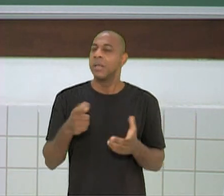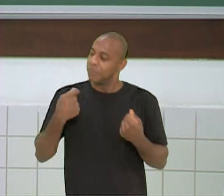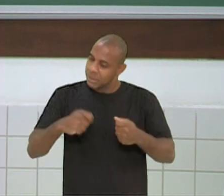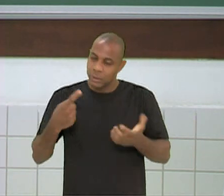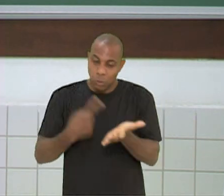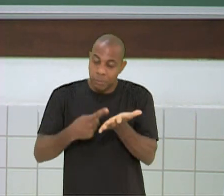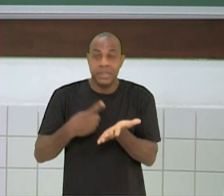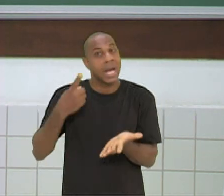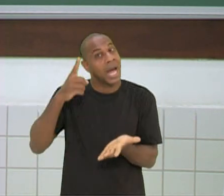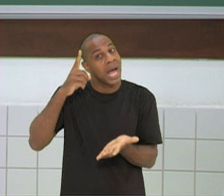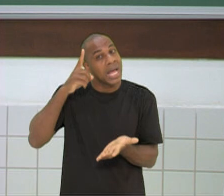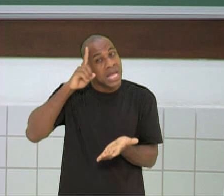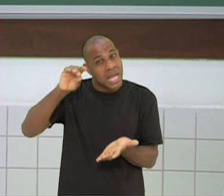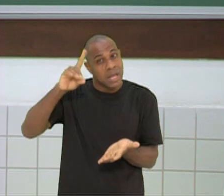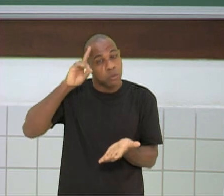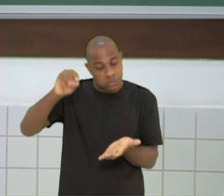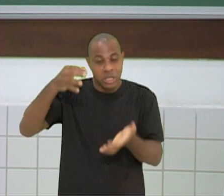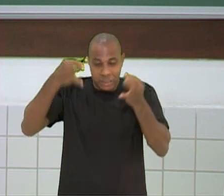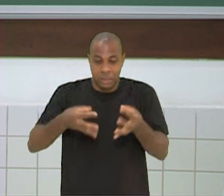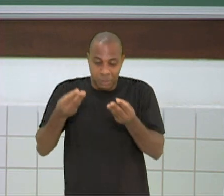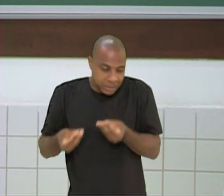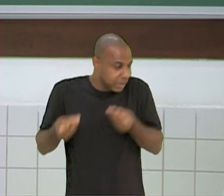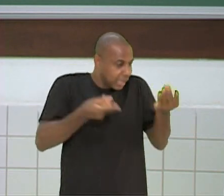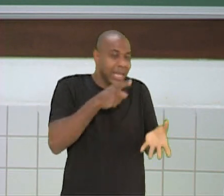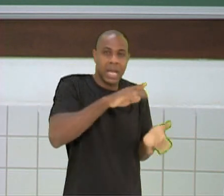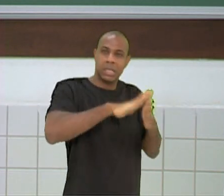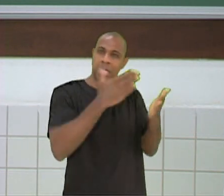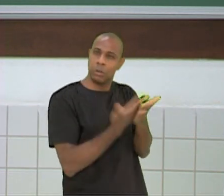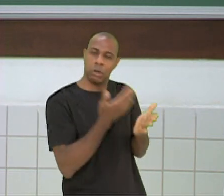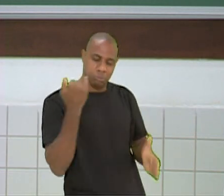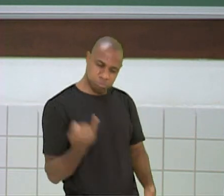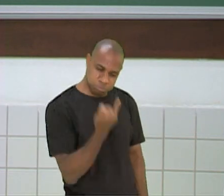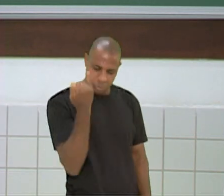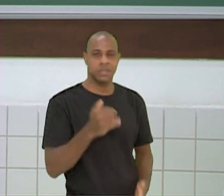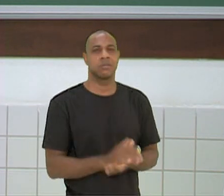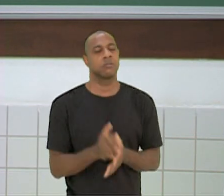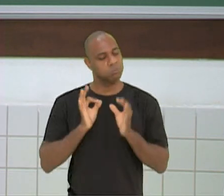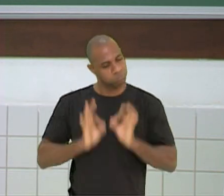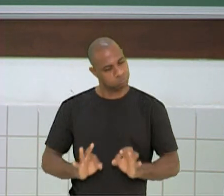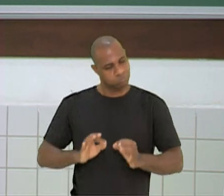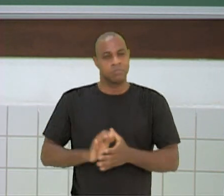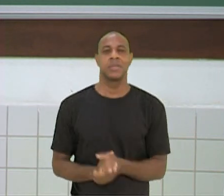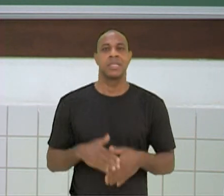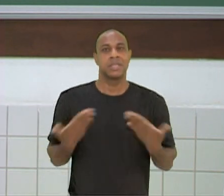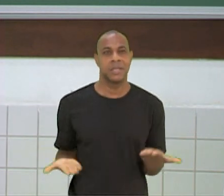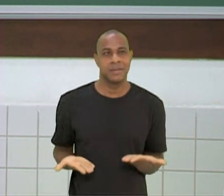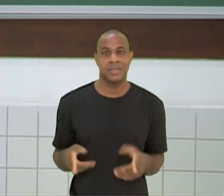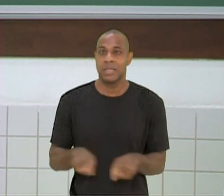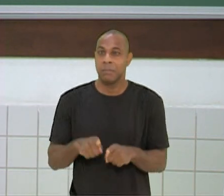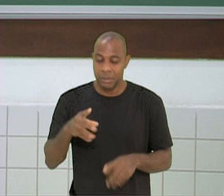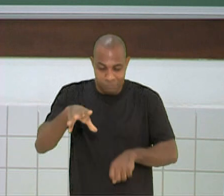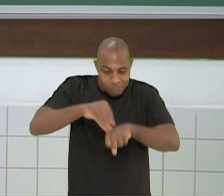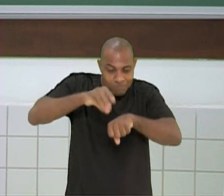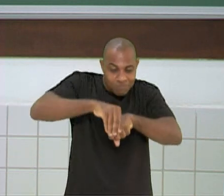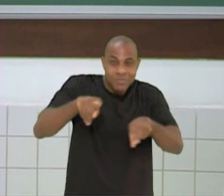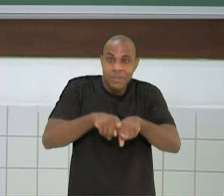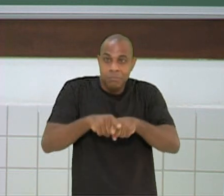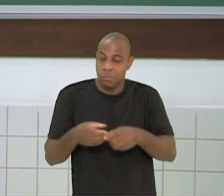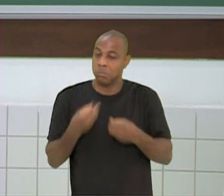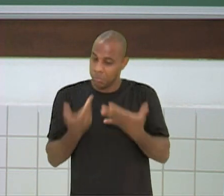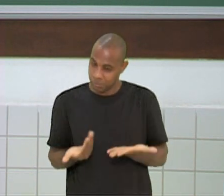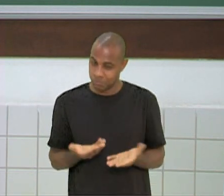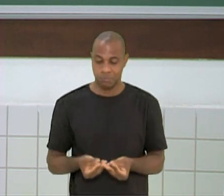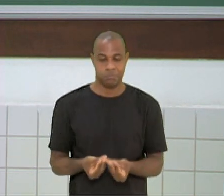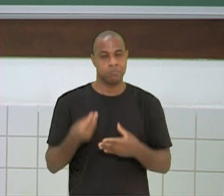devolver os exercícios caprichados, garante nota, garante avaliação, fica tudo certo e garante o seu conhecimento nessa